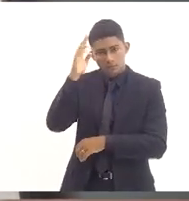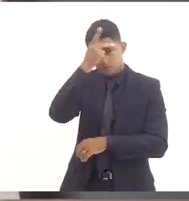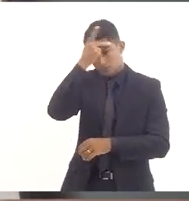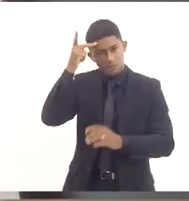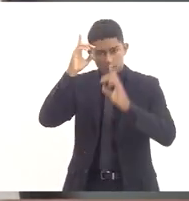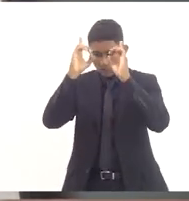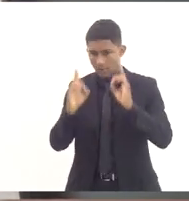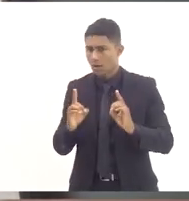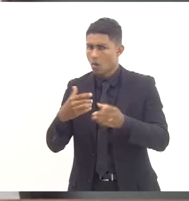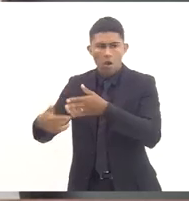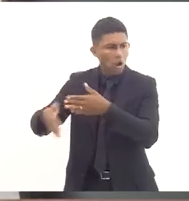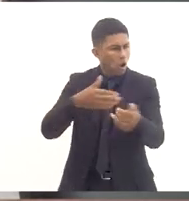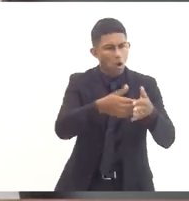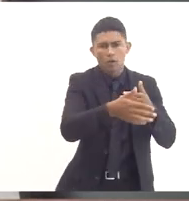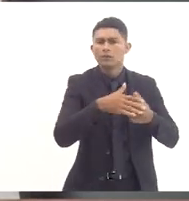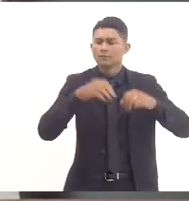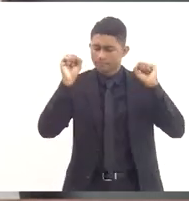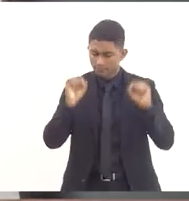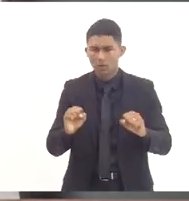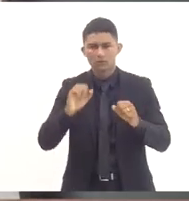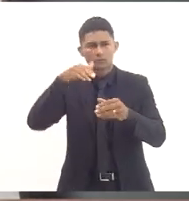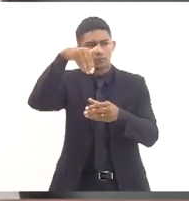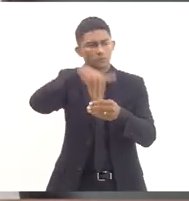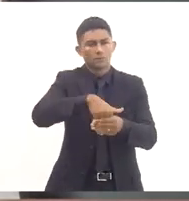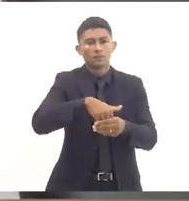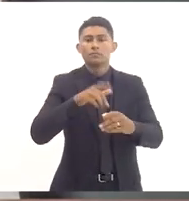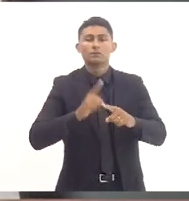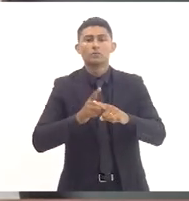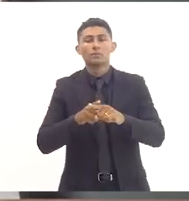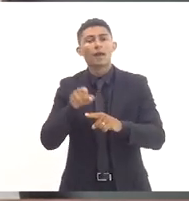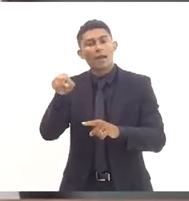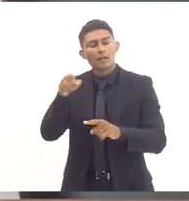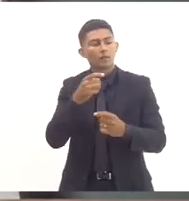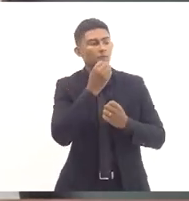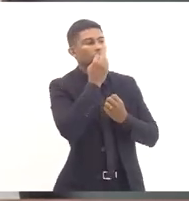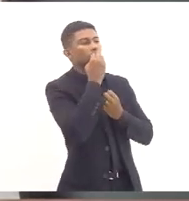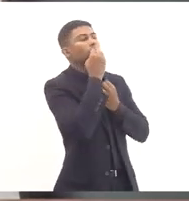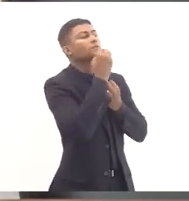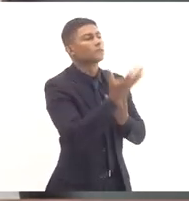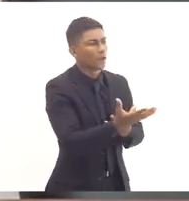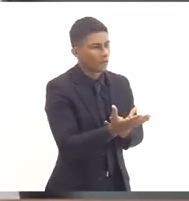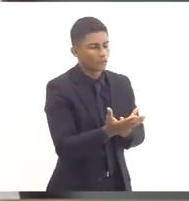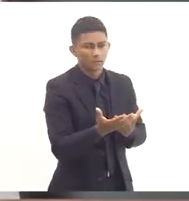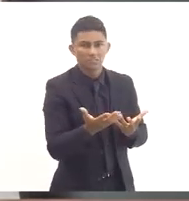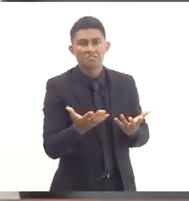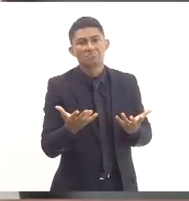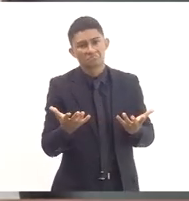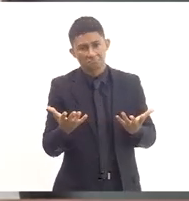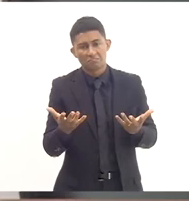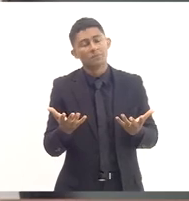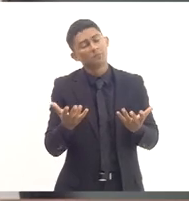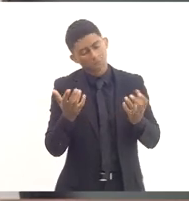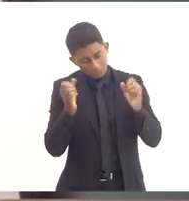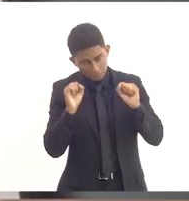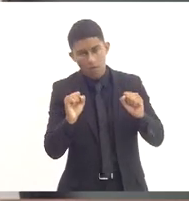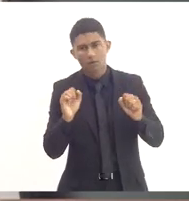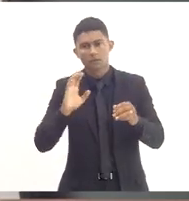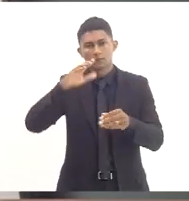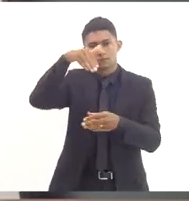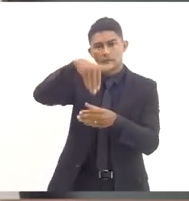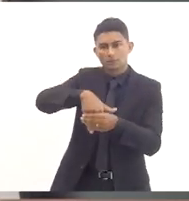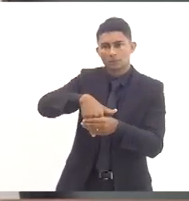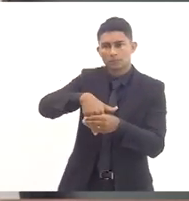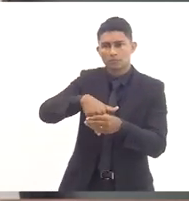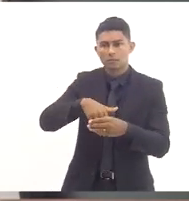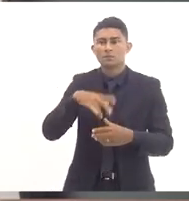votar desde que ela consiga expressar a vontade dela seja de que forma for então